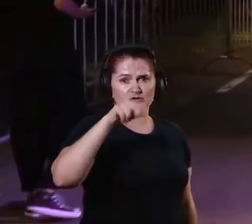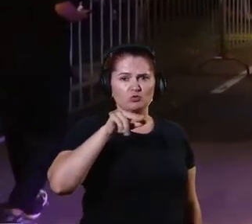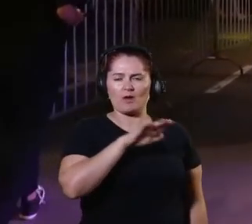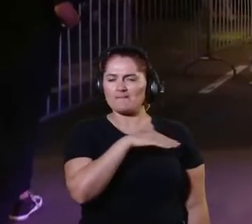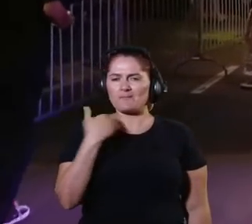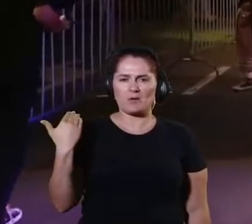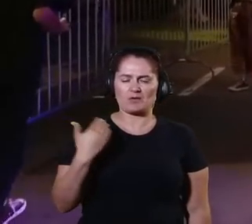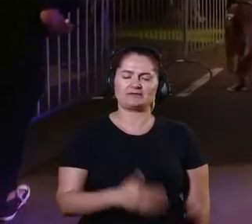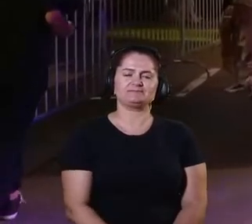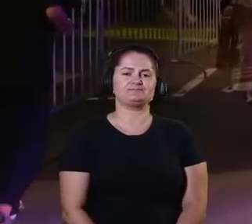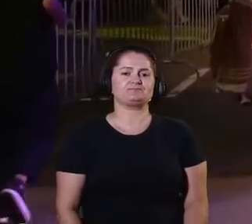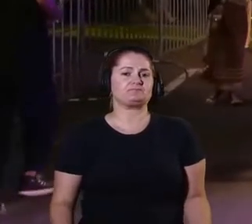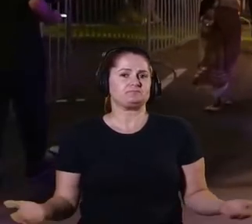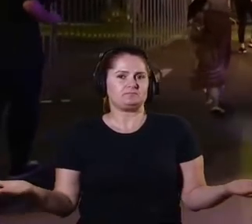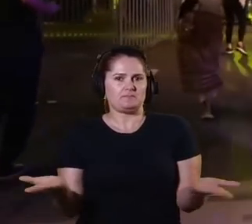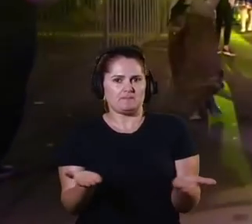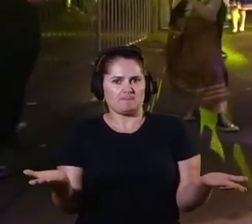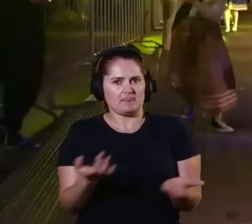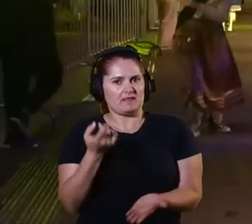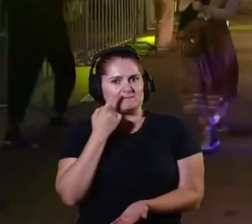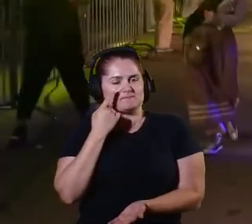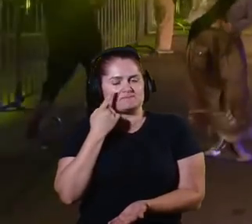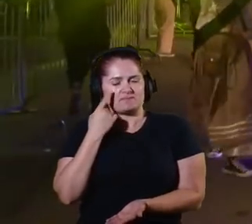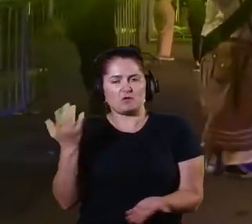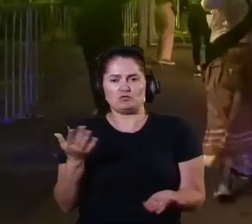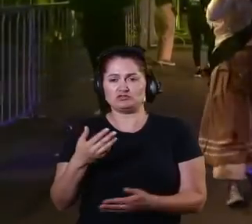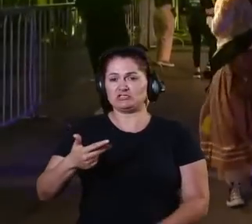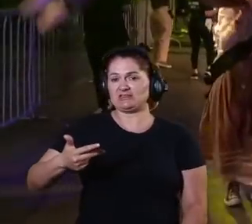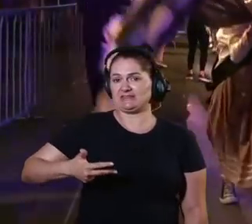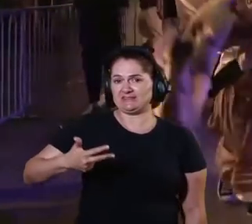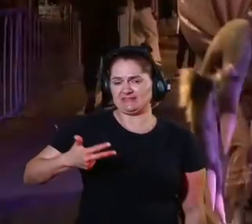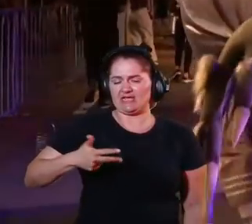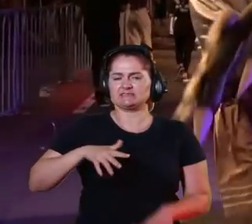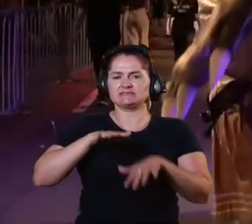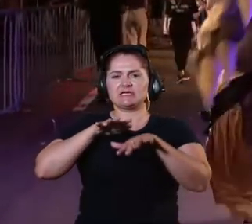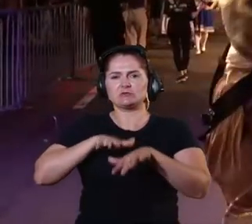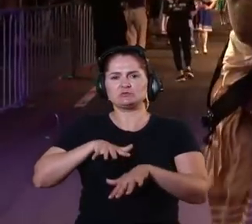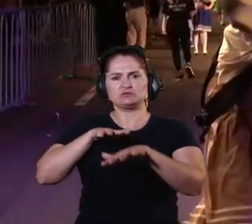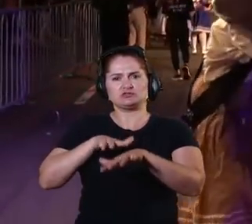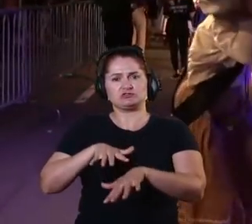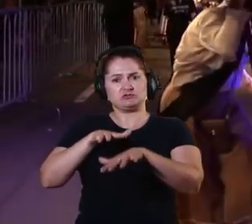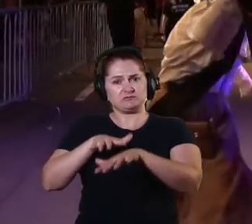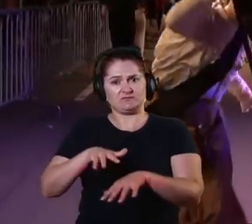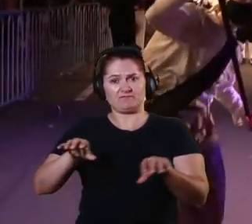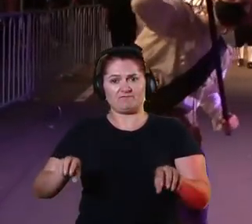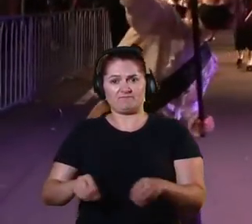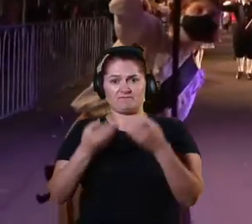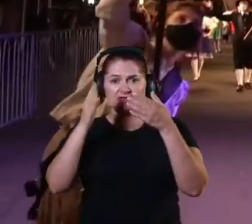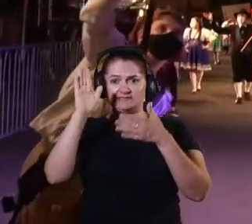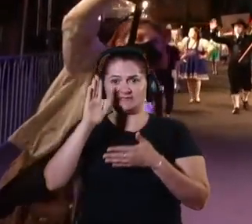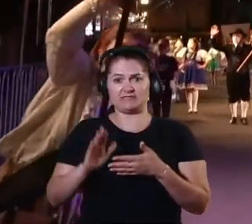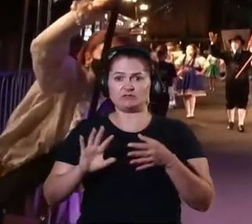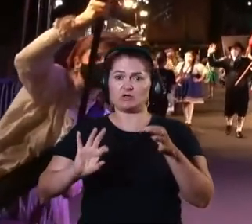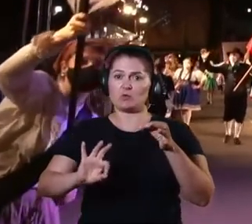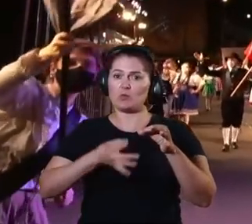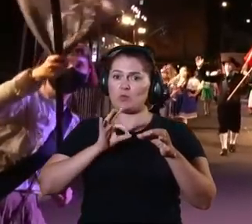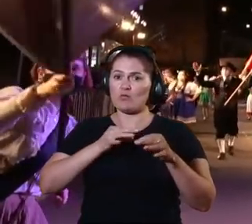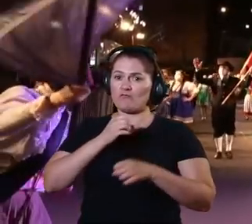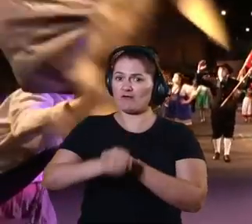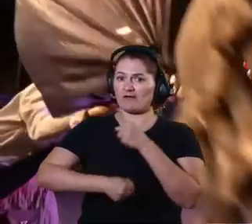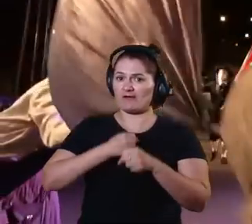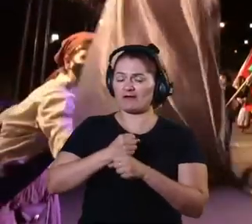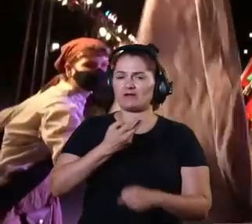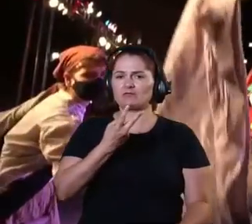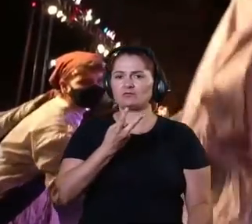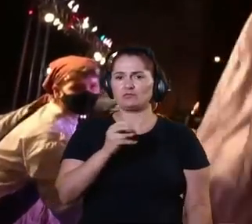você acompanhando o terceiro desfile do Corso Alegórico da Festa Nacional da Uva de 2022. Kátia, diz pra gente qual é que é o